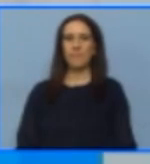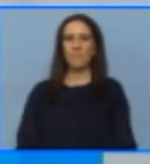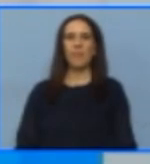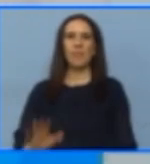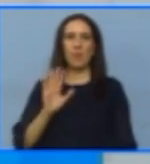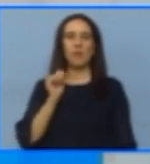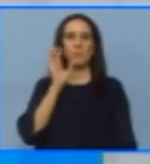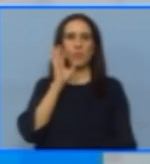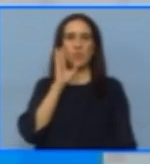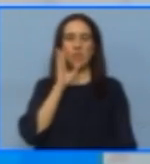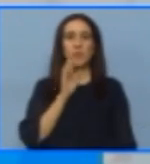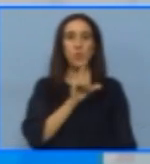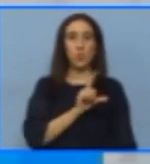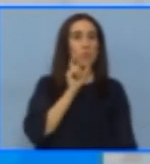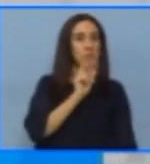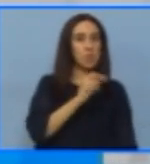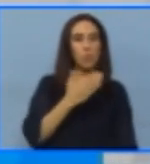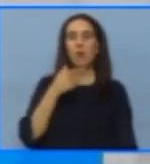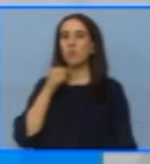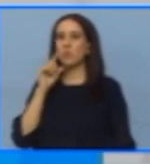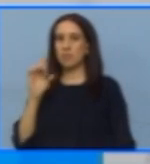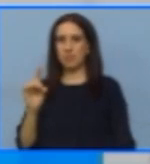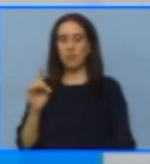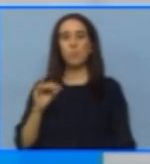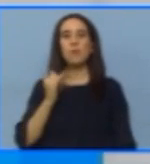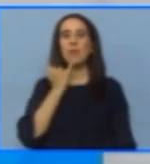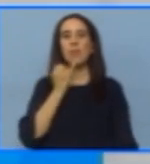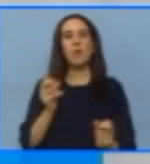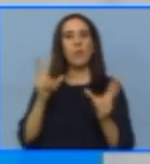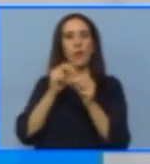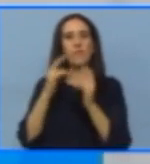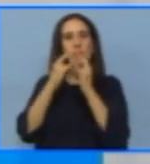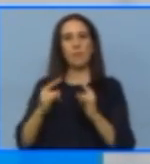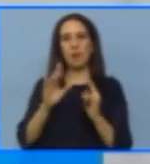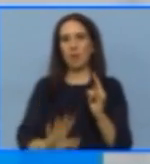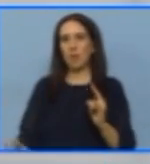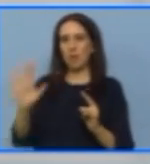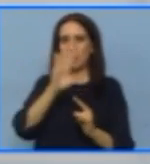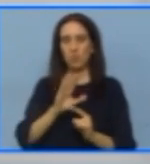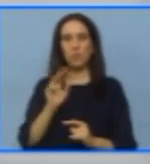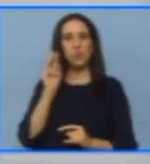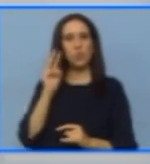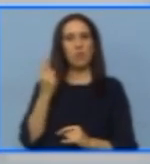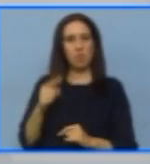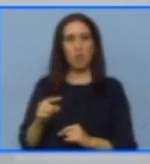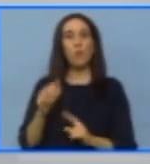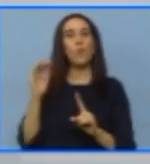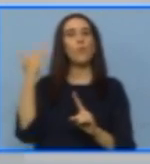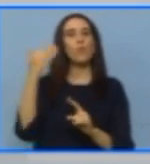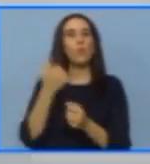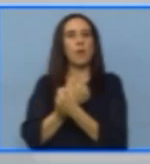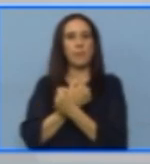Olá, muito boa tarde. Entre 31 de julho e 6 de agosto decorre, em Ideia Nova, o Acampamento Nacional de Escuteiros. Abraço ao Futuro é o tema